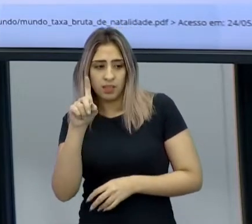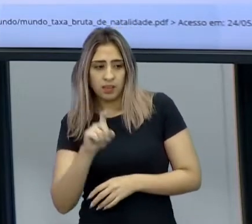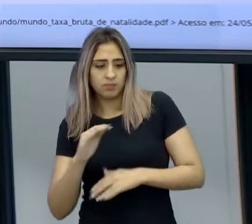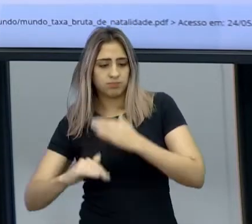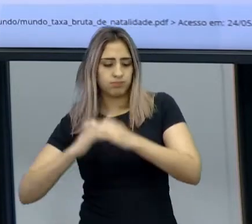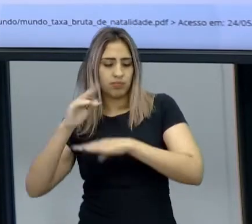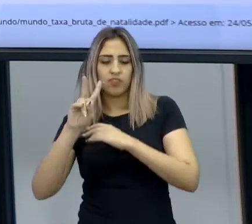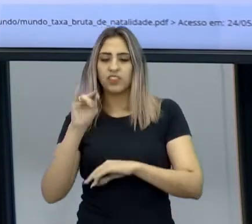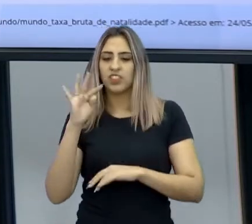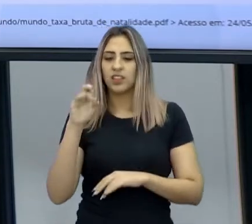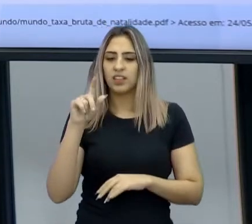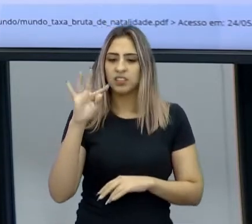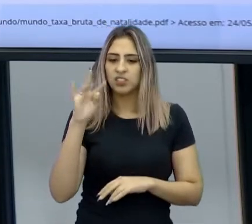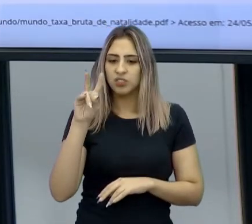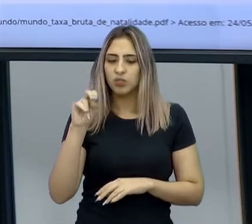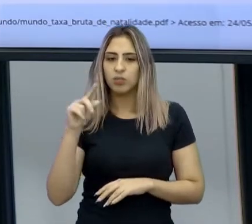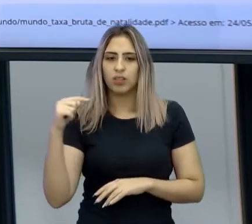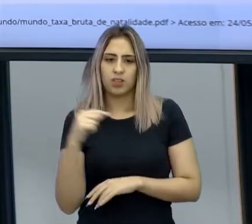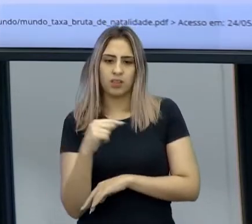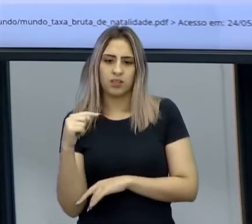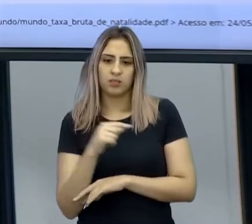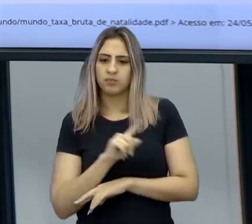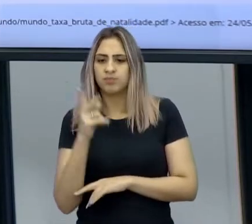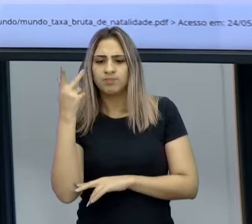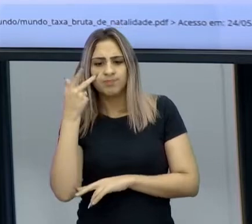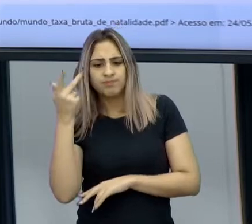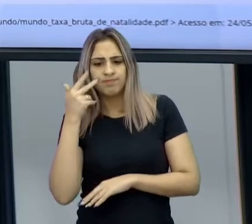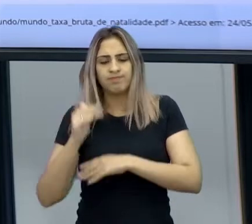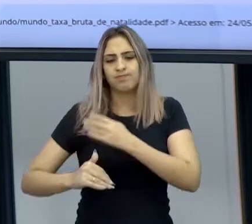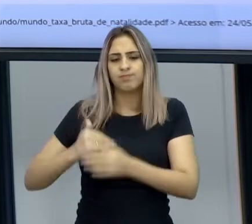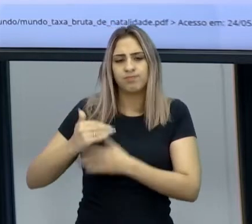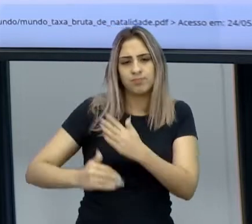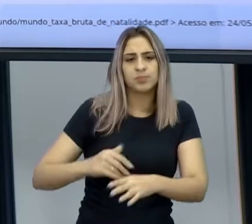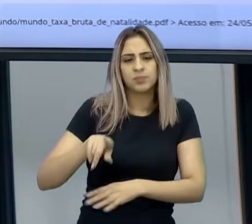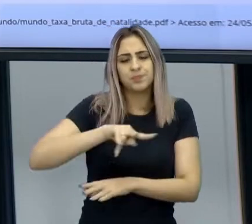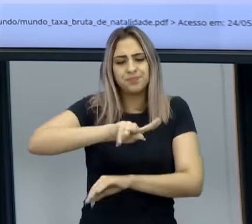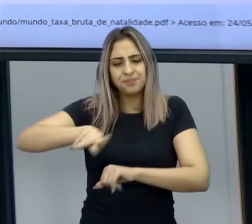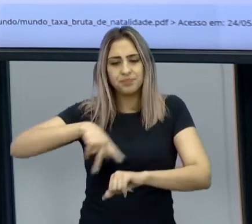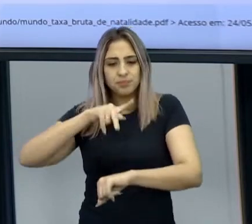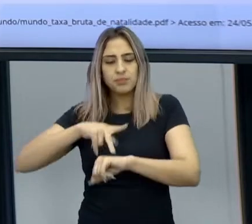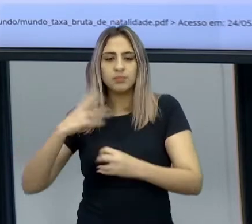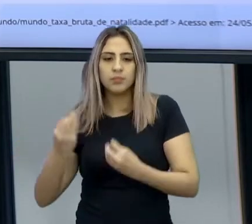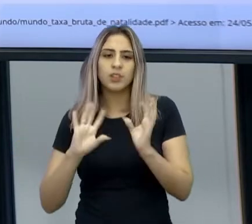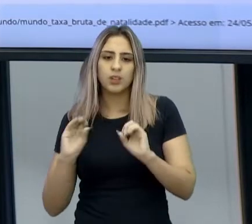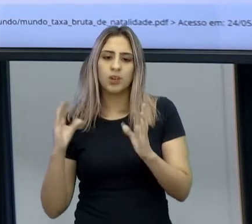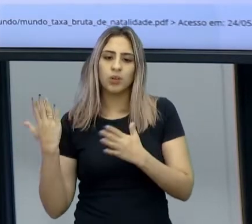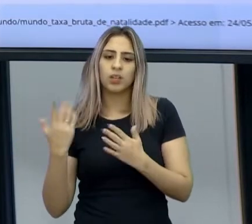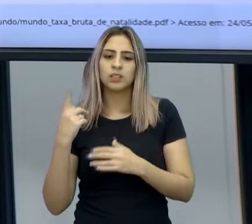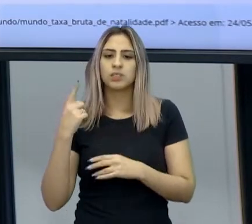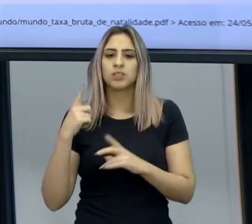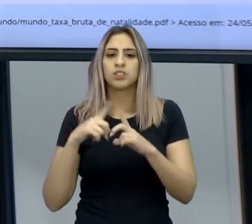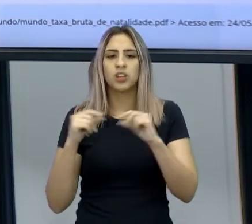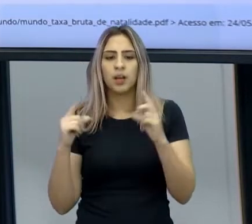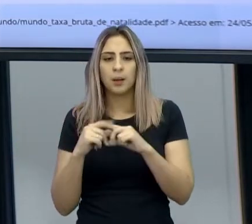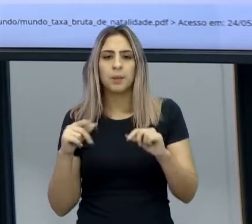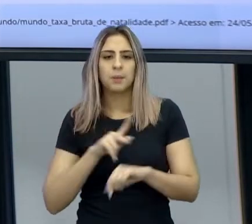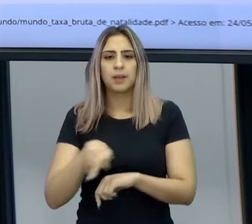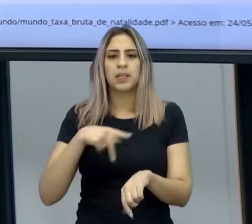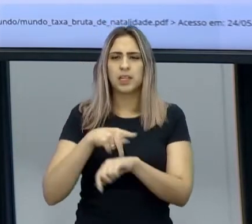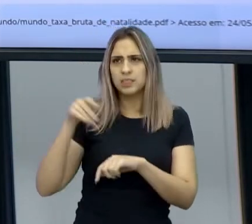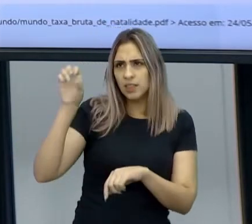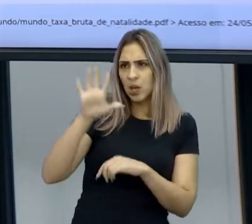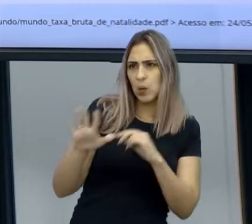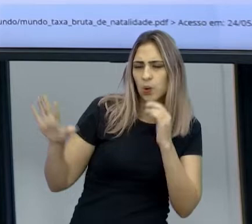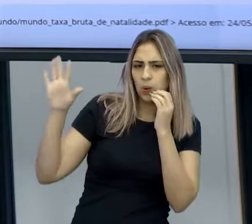crescimento vegetativo negativa, né? O que é normal, né, no desenvolvimento aí dos países, como já acontece no Japão, em países da